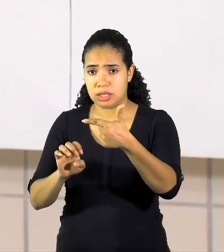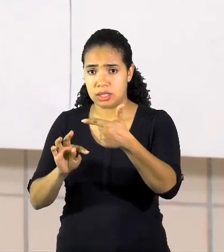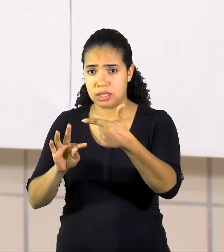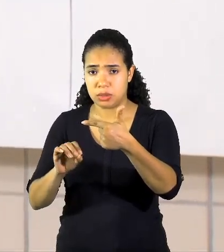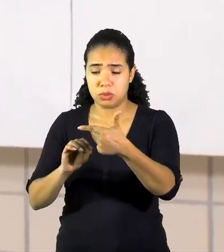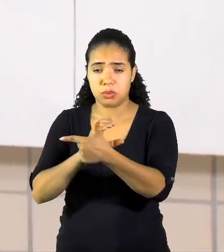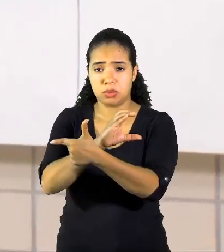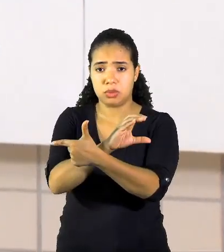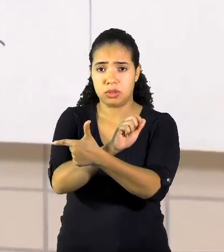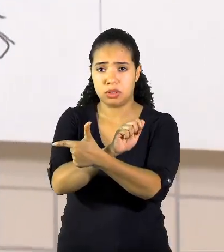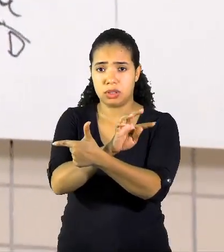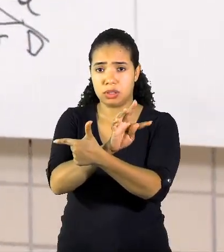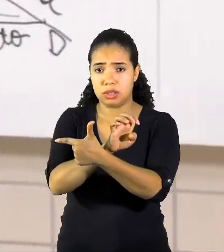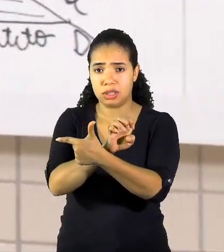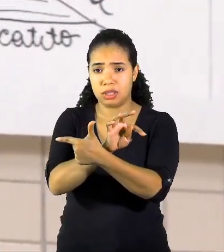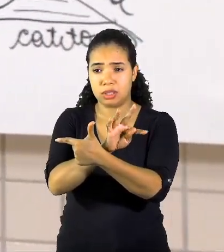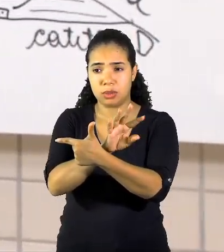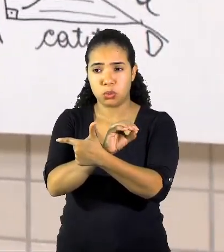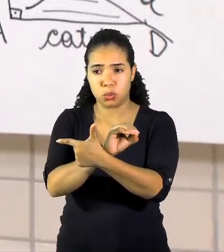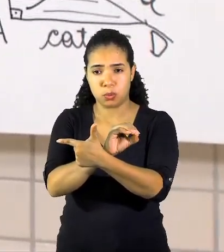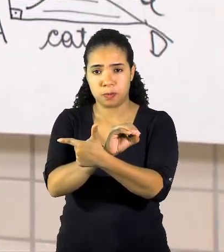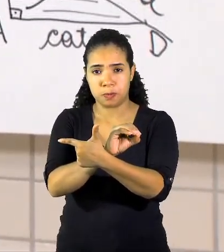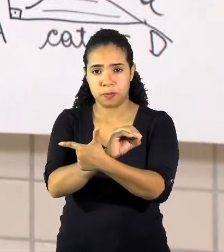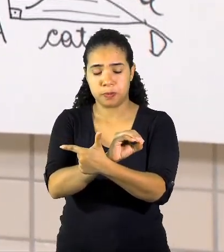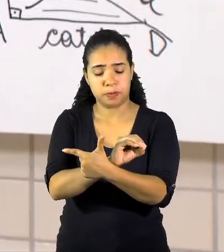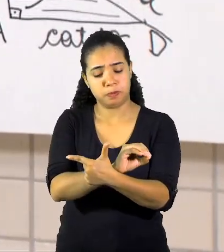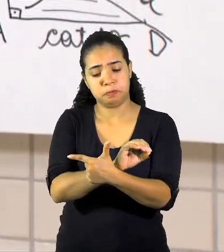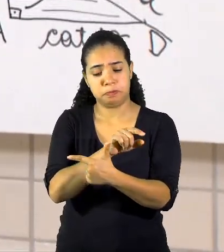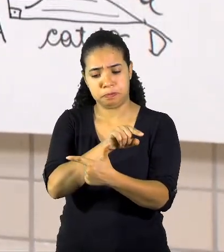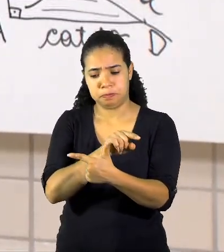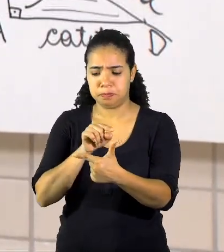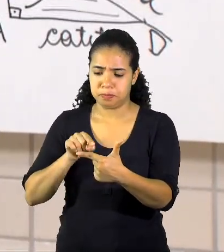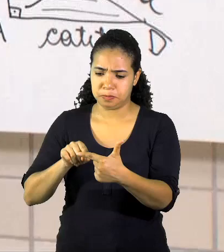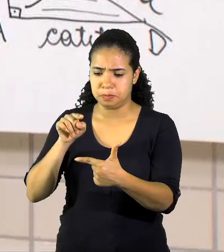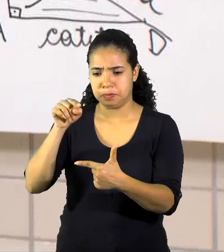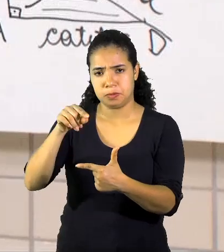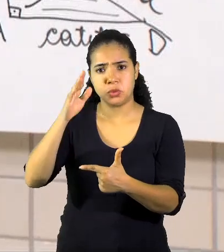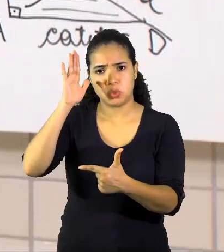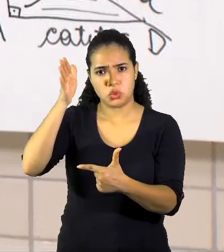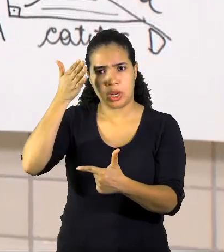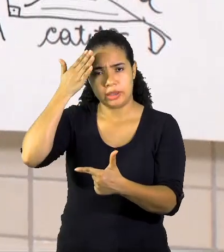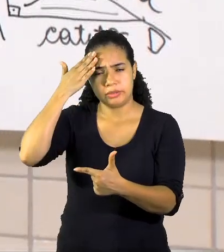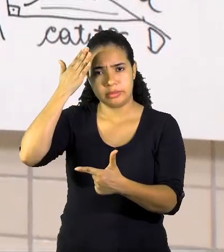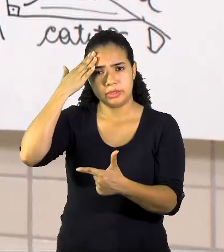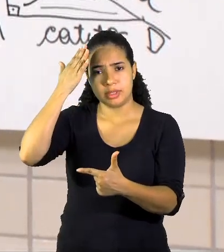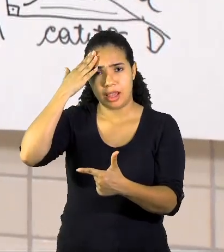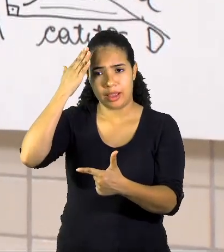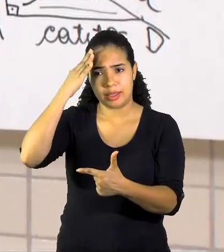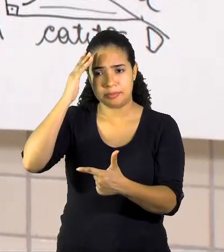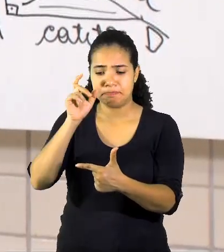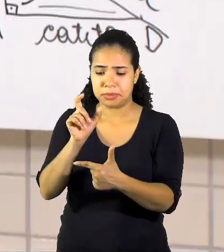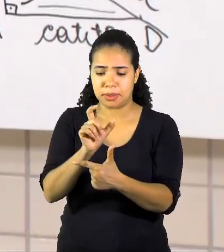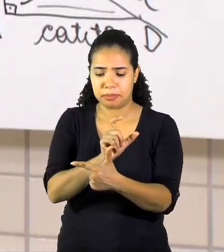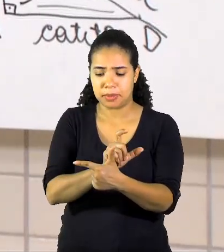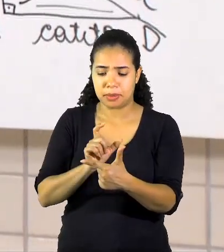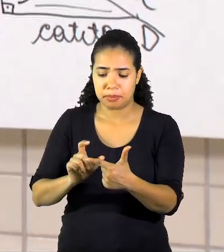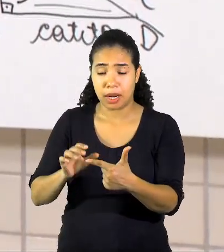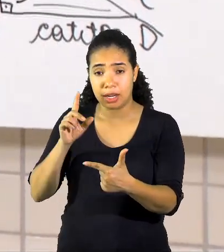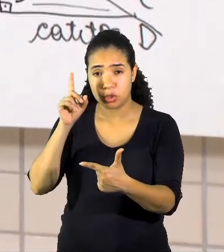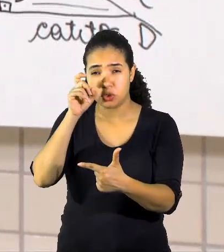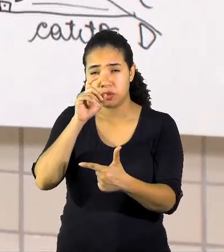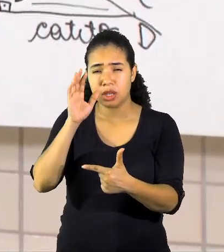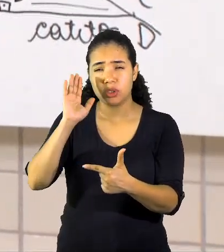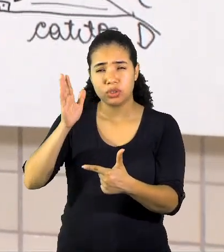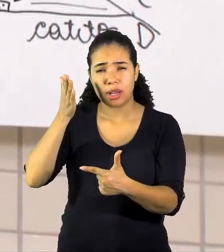Então, agora que eu já sei esses termos difíceis daqui, professor, desse enunciado, então eu já entendo o que,